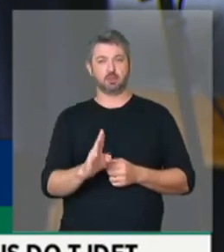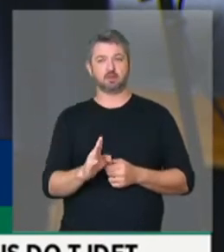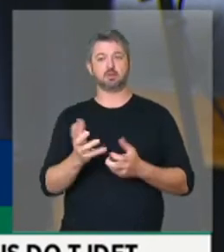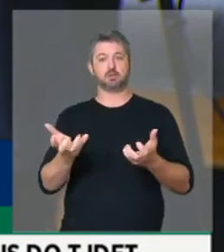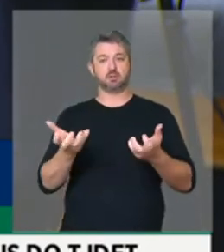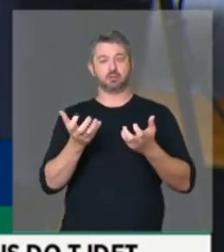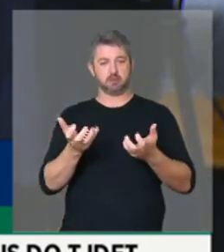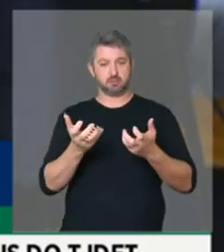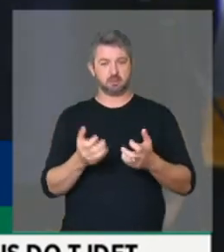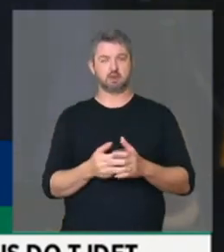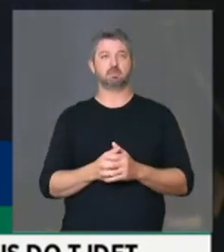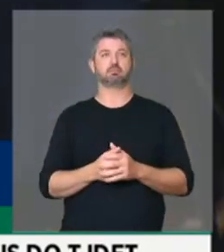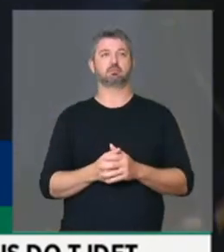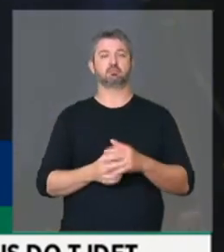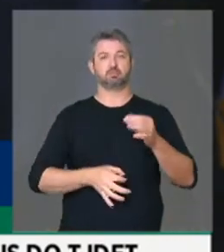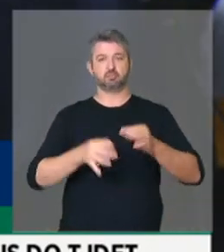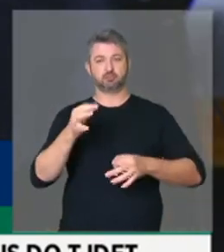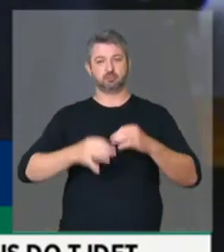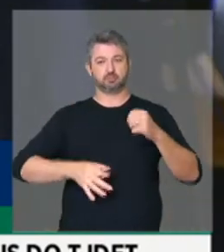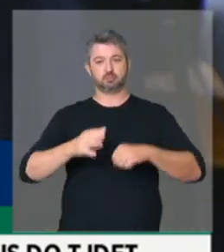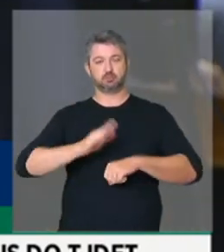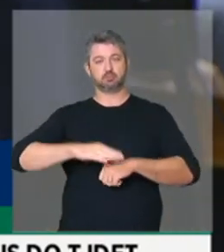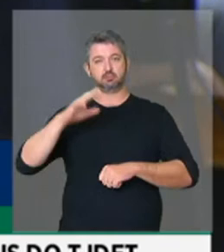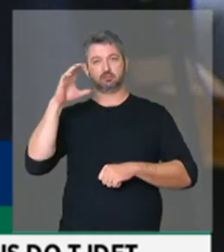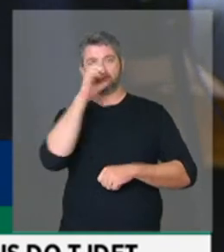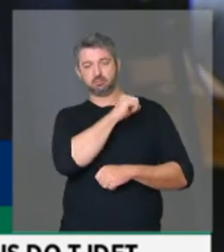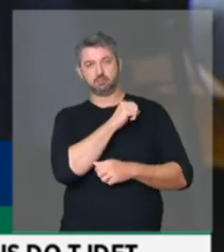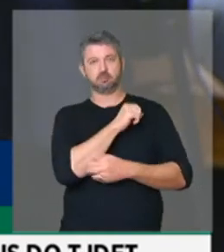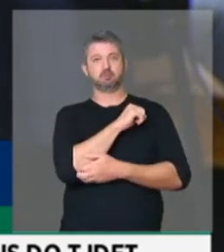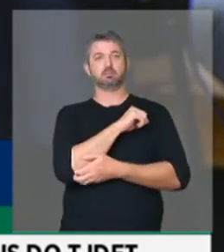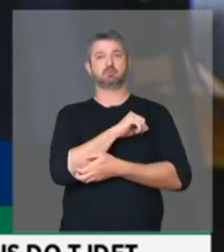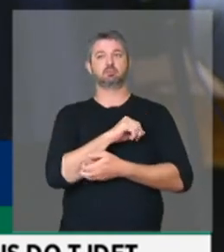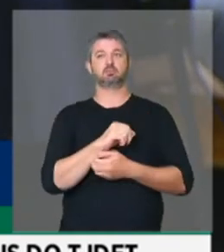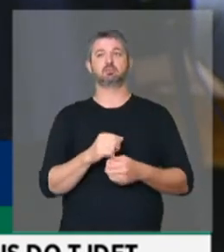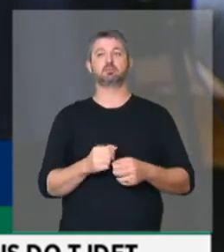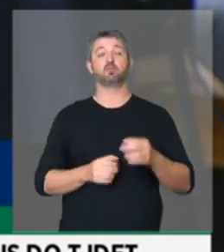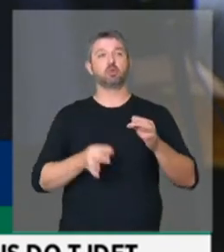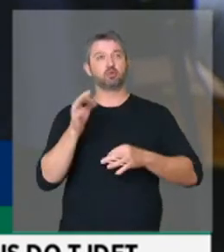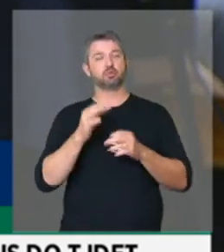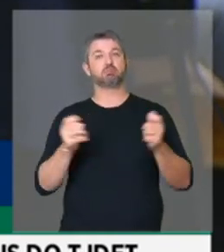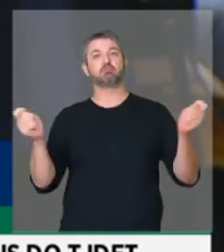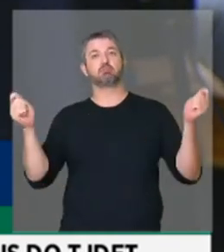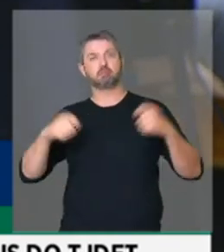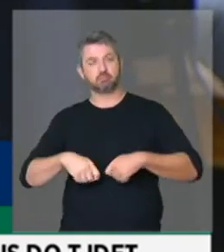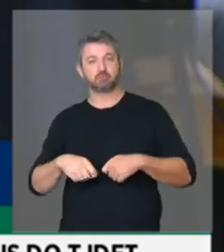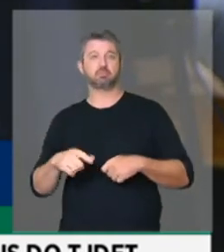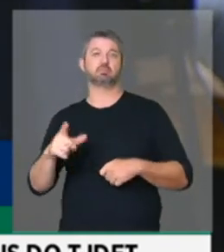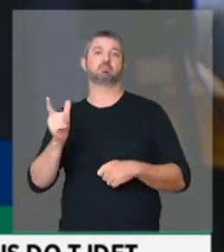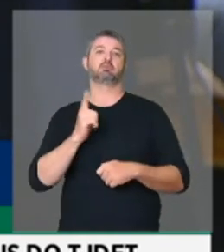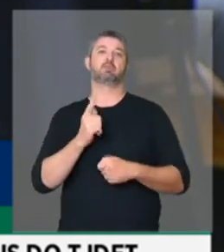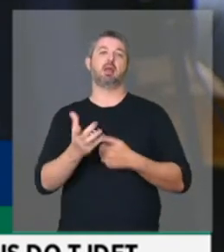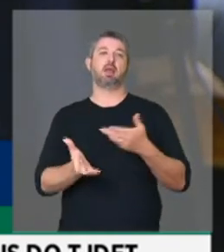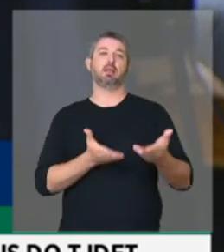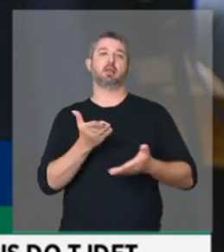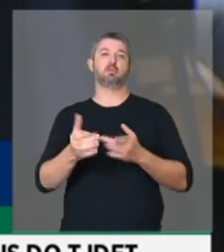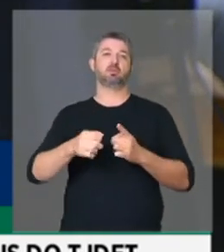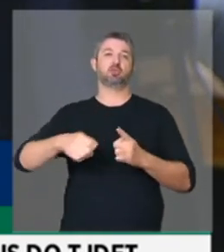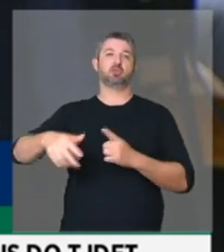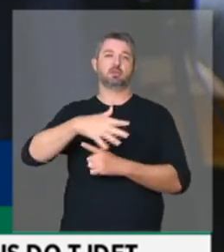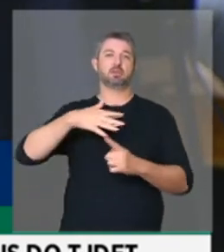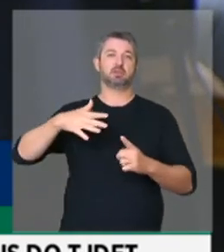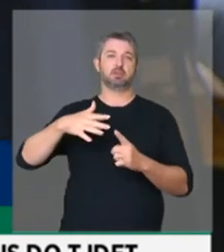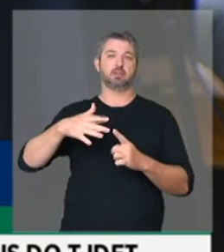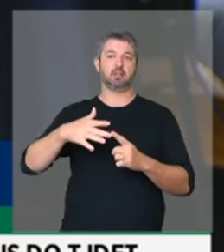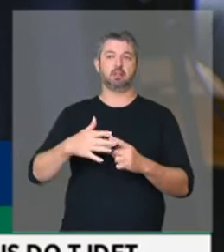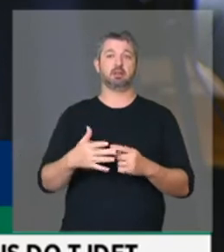queremos uma justiça célere, uma justiça que possa realmente atender a sociedade.